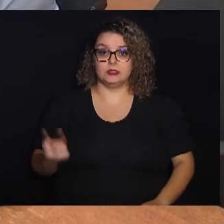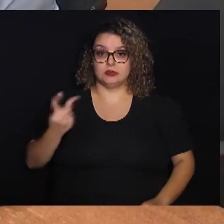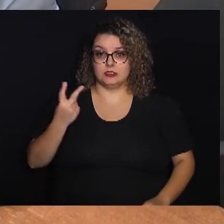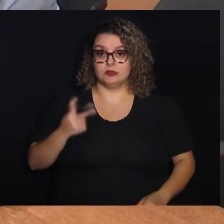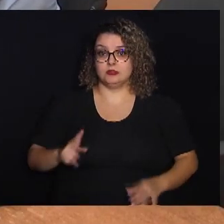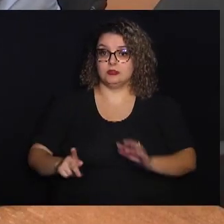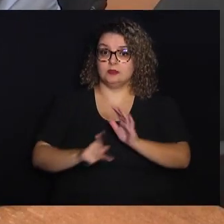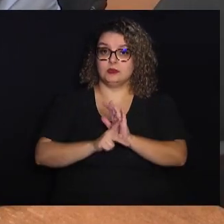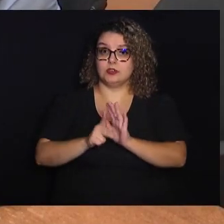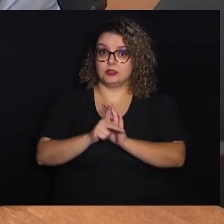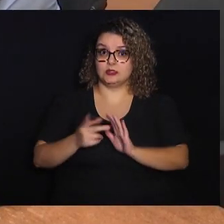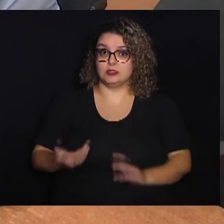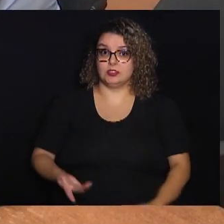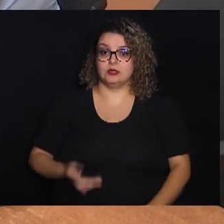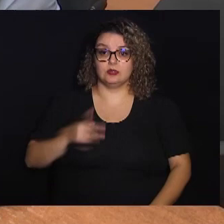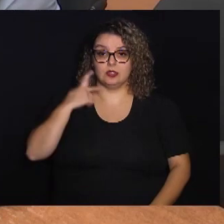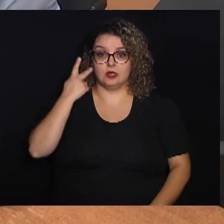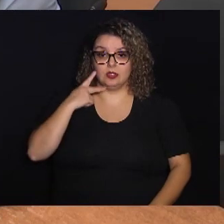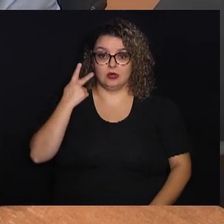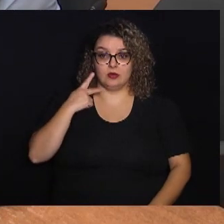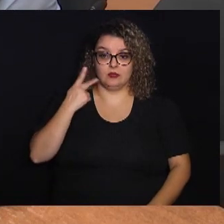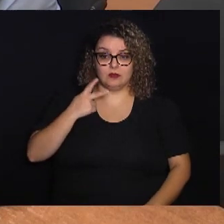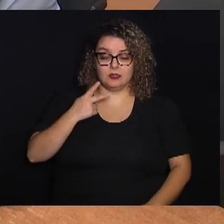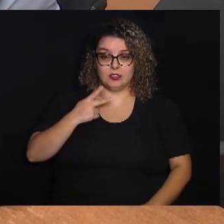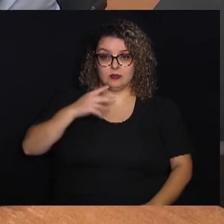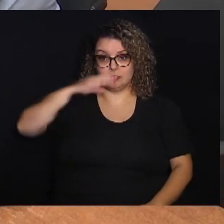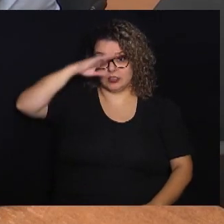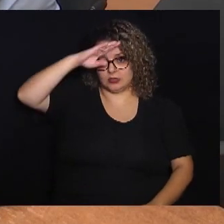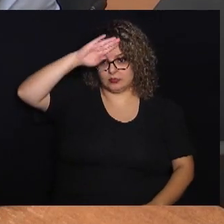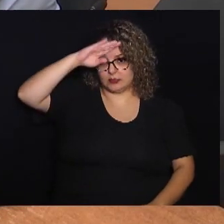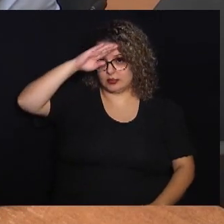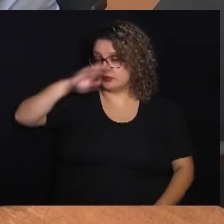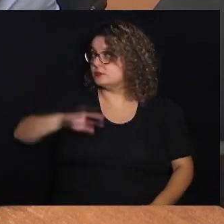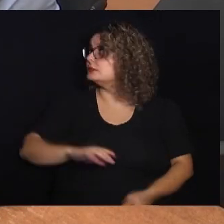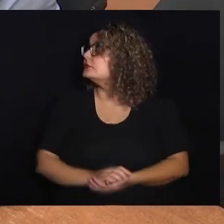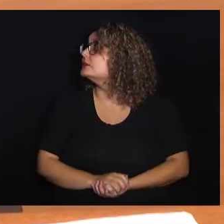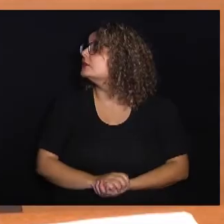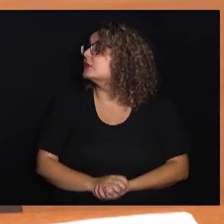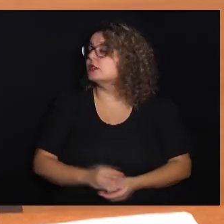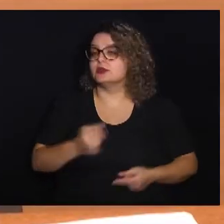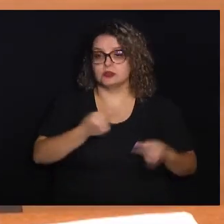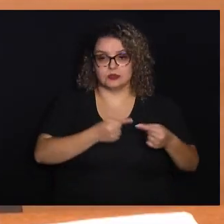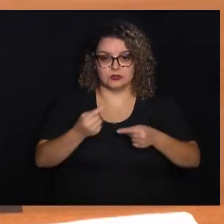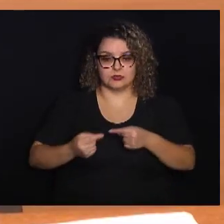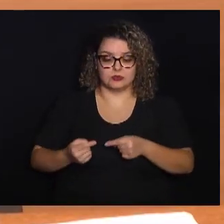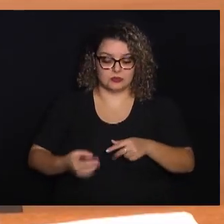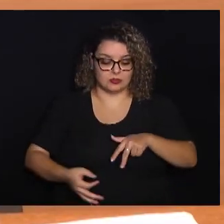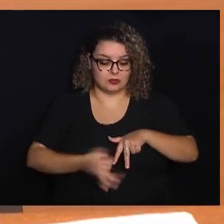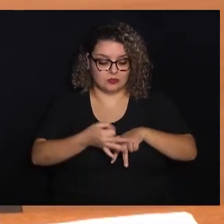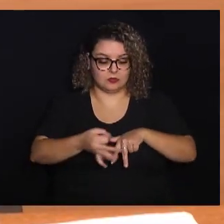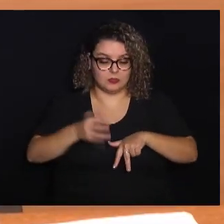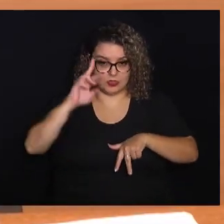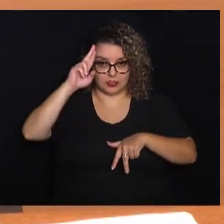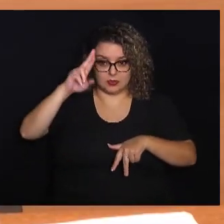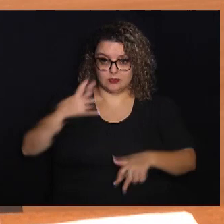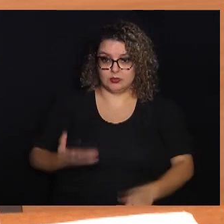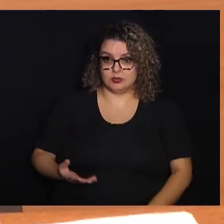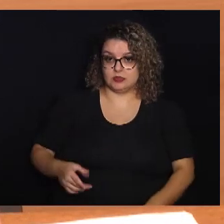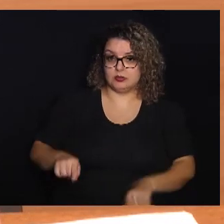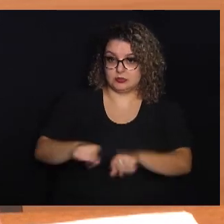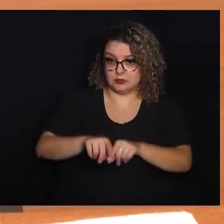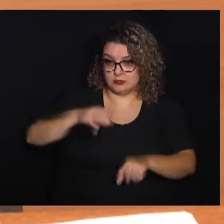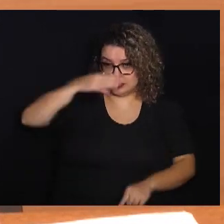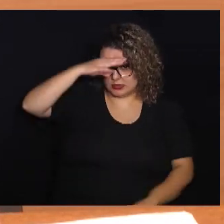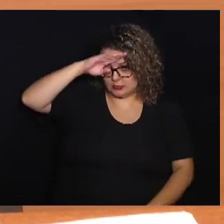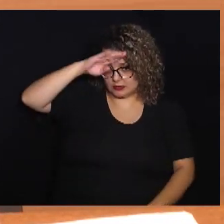projeto também se referiu ao parecer do vereador Marcelo da farmácia discussão e votação do parecer sugerido pelo senhor